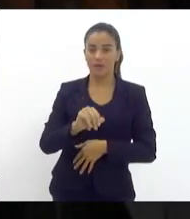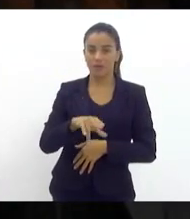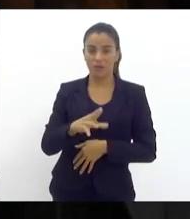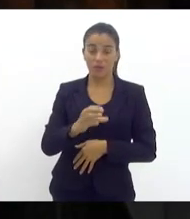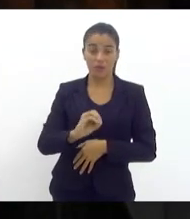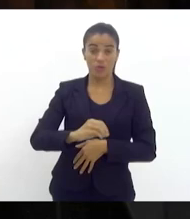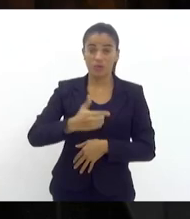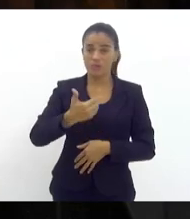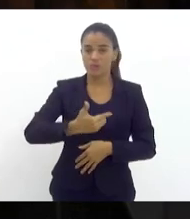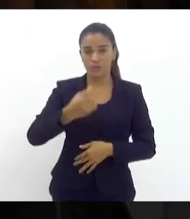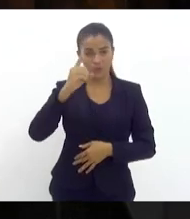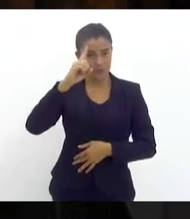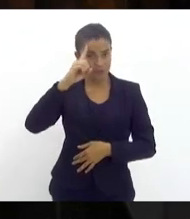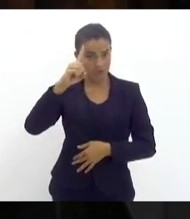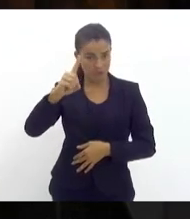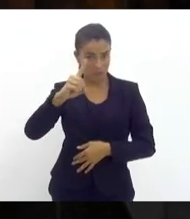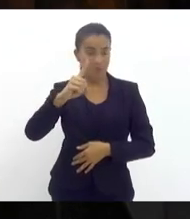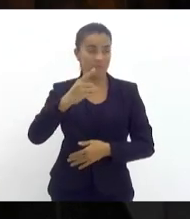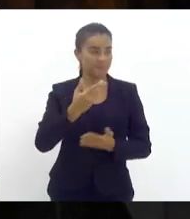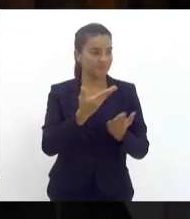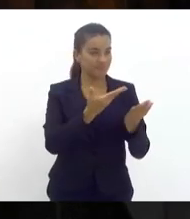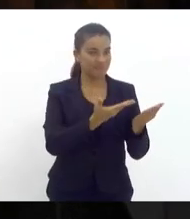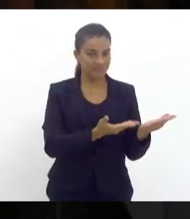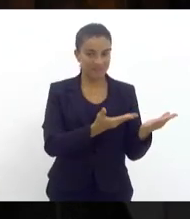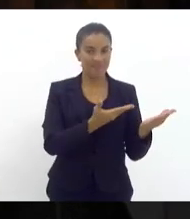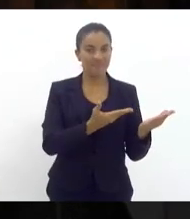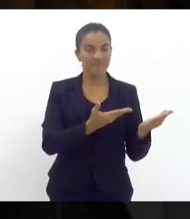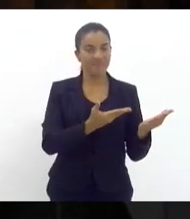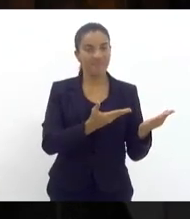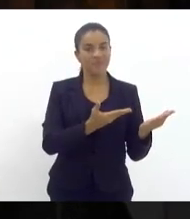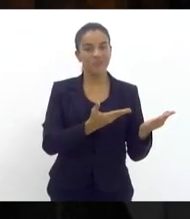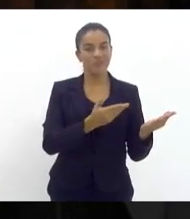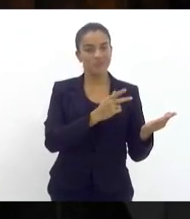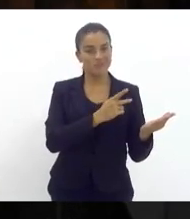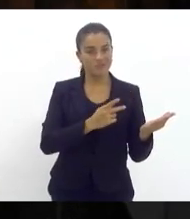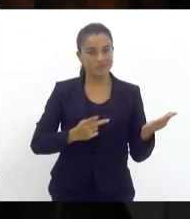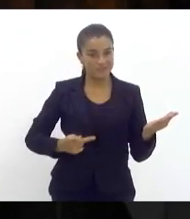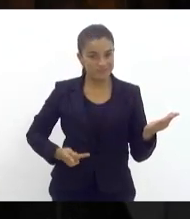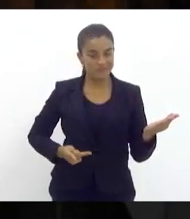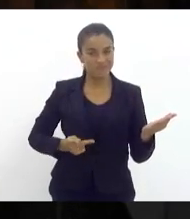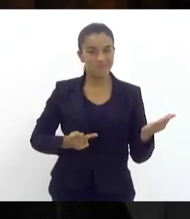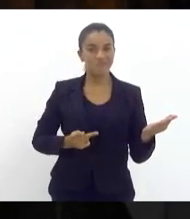consecutivo que vossa excelência Preside